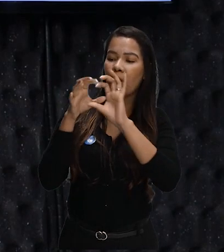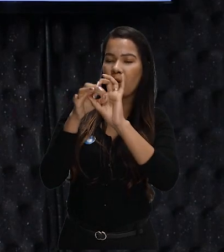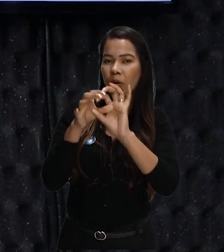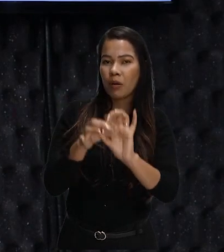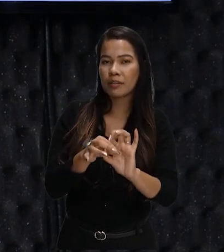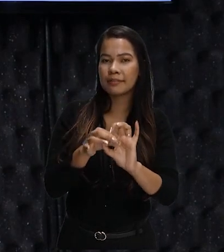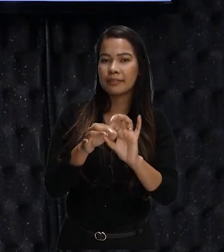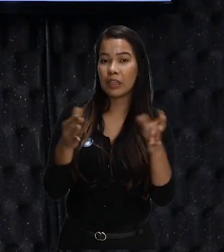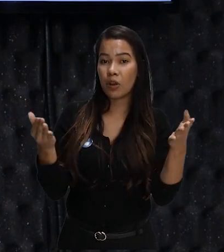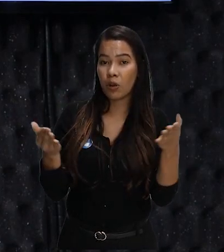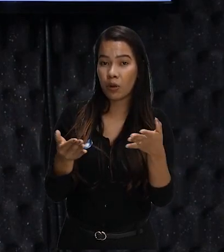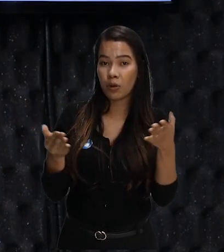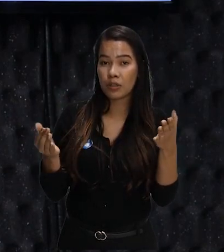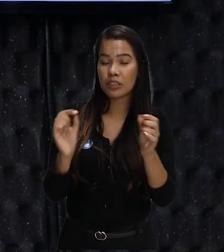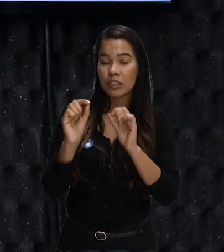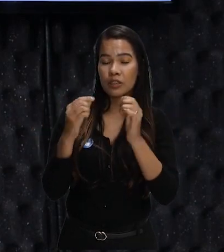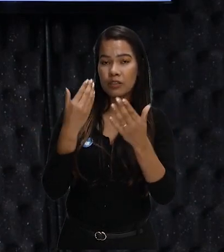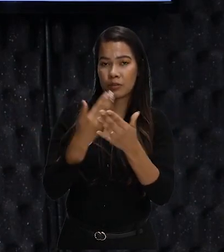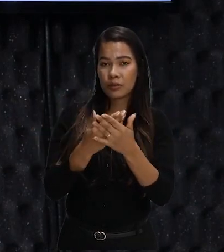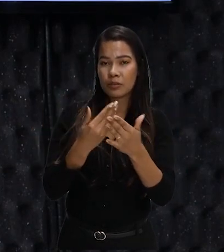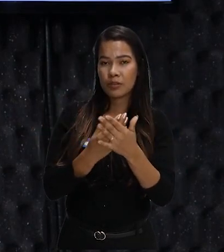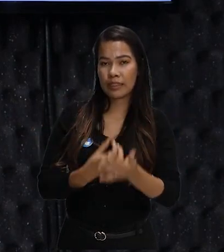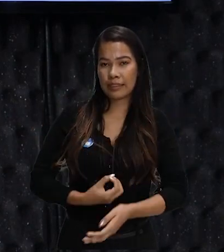estamos estudando, que é o trovadorismo, né?